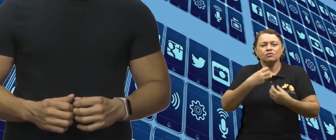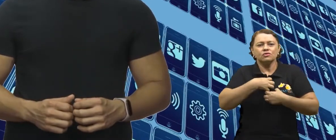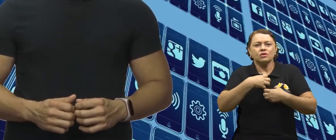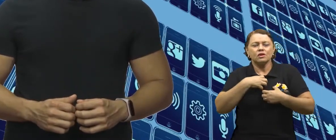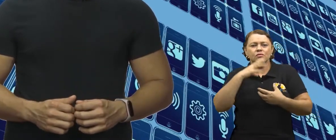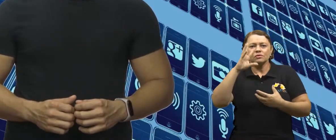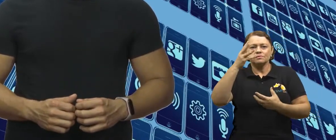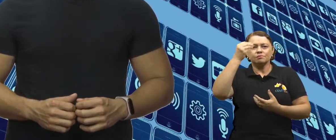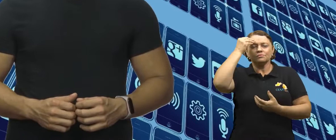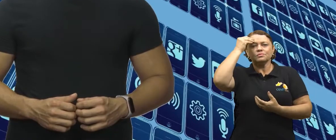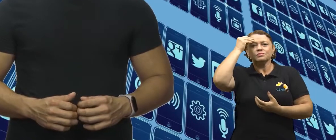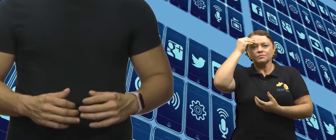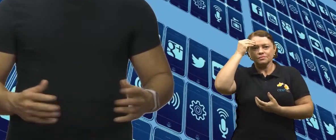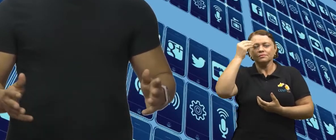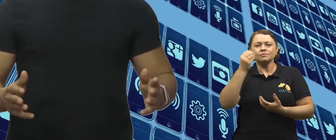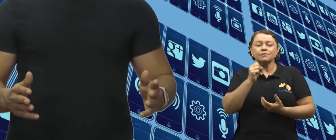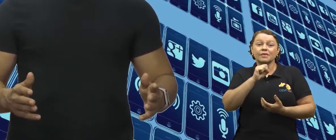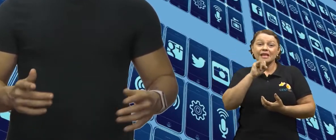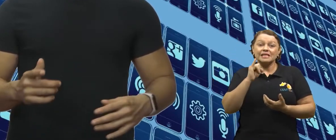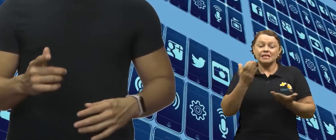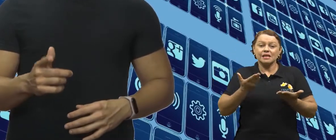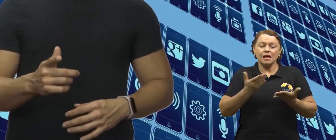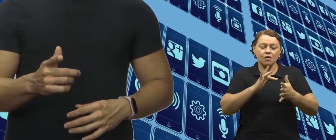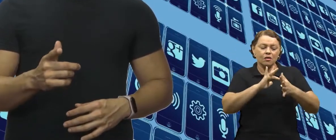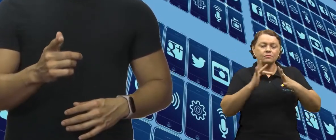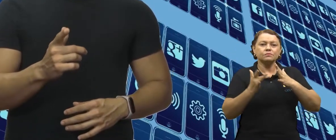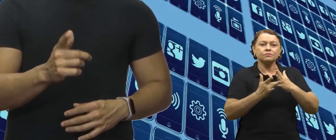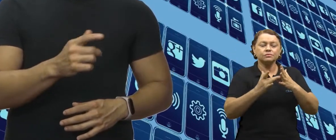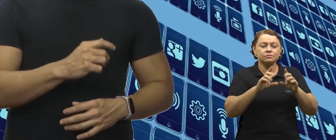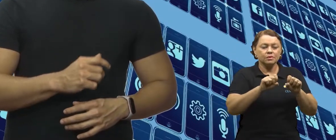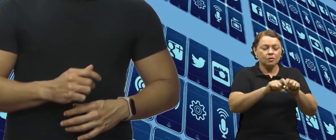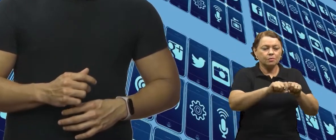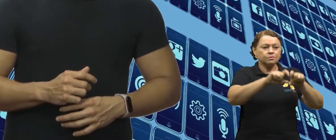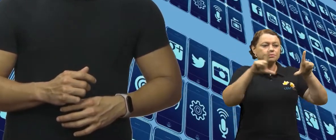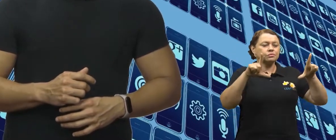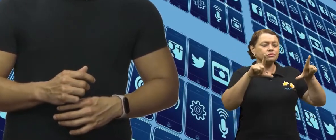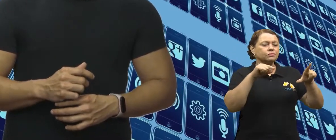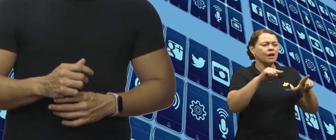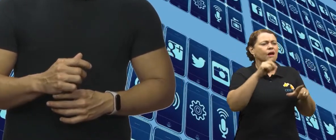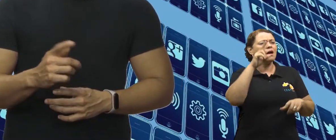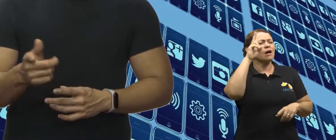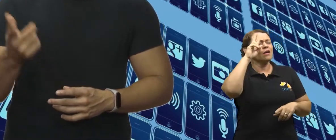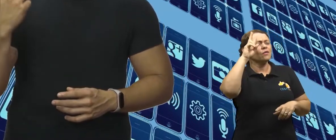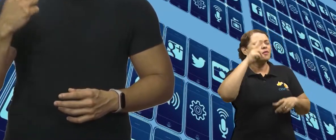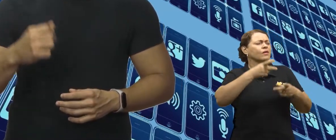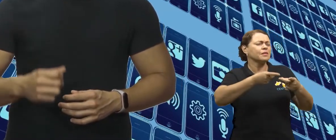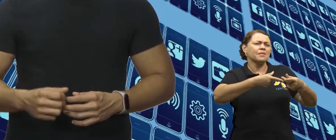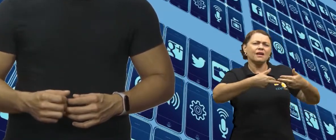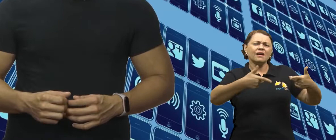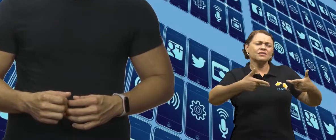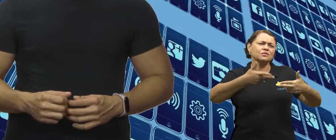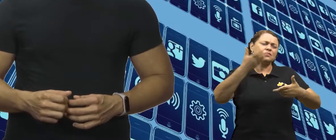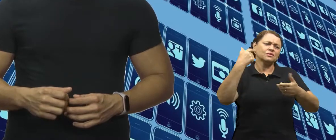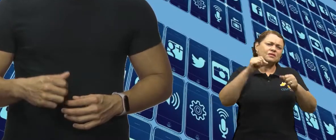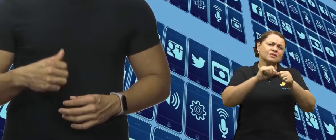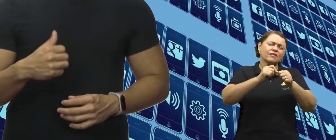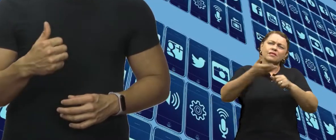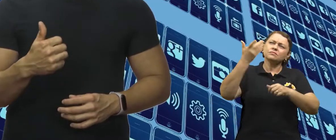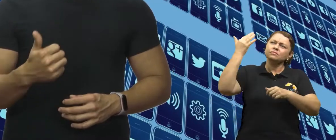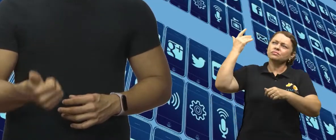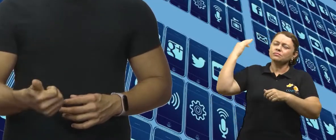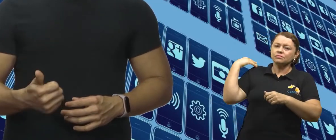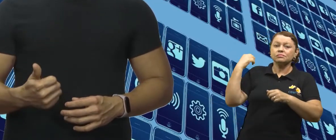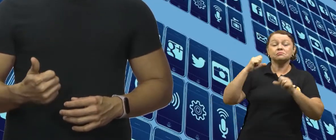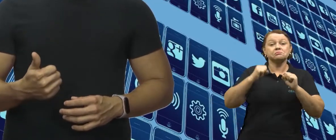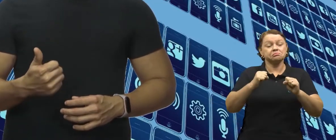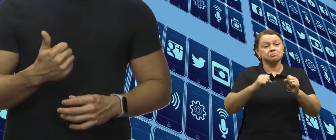nossas memórias. Se eu abrir as minhas redes sociais, posso resgatar fácil o que estava fazendo há um tempo atrás. Seja por meio